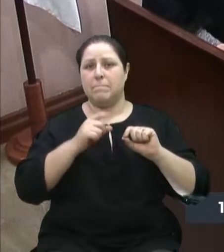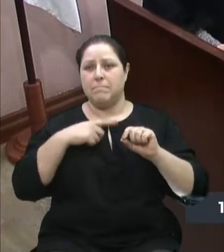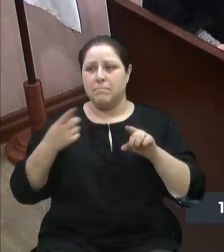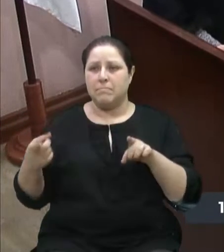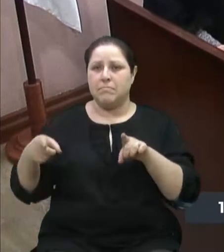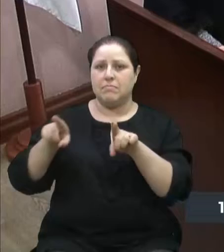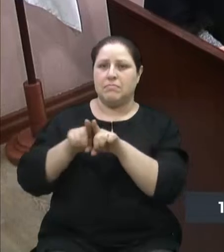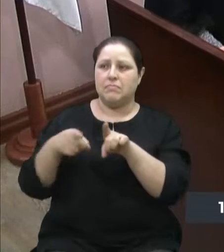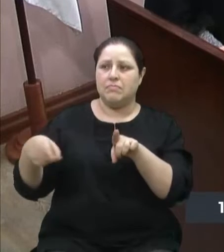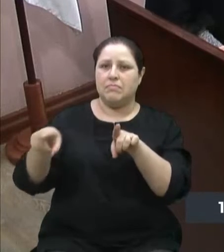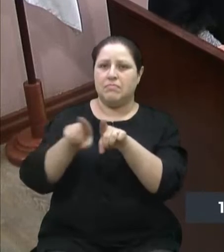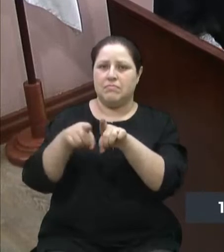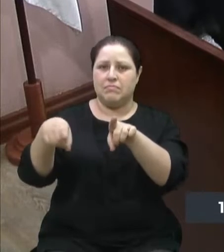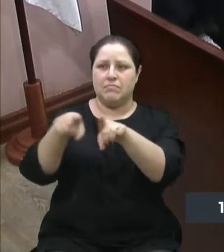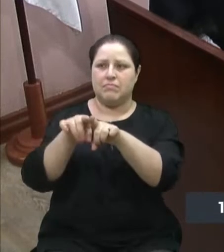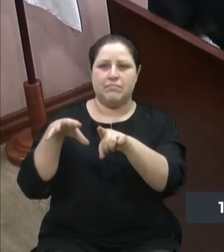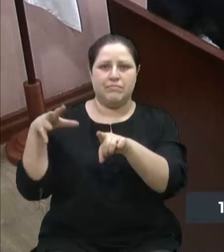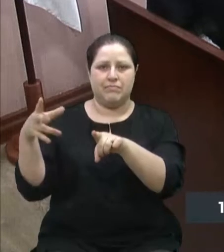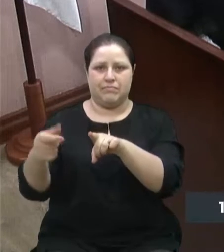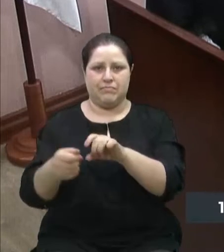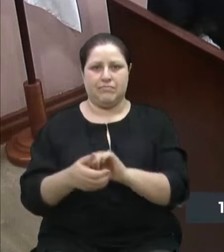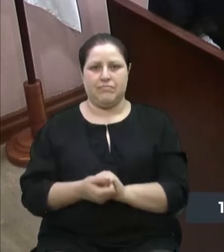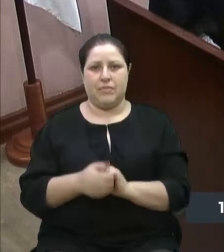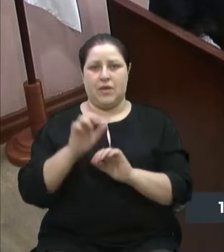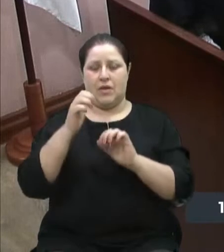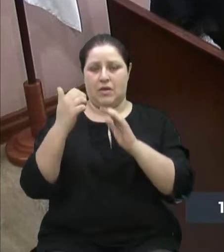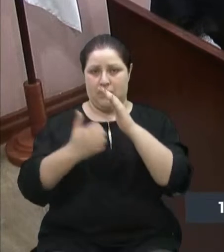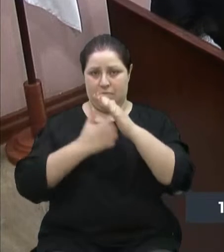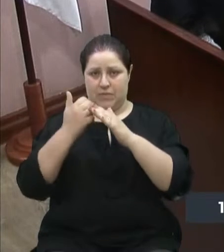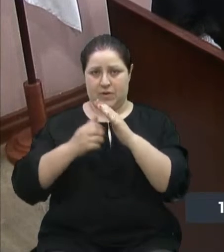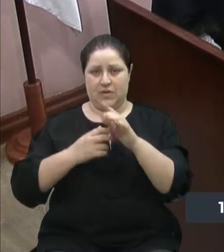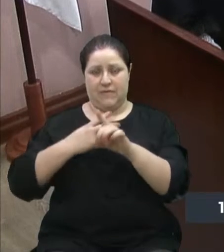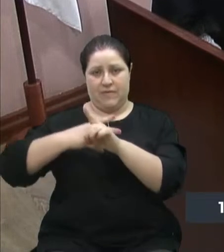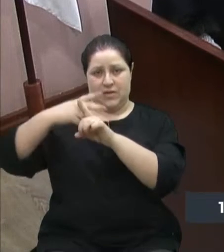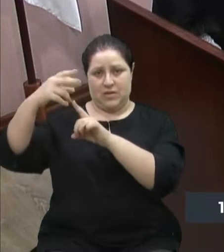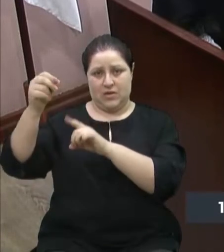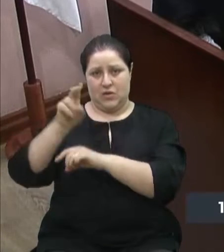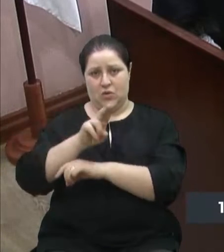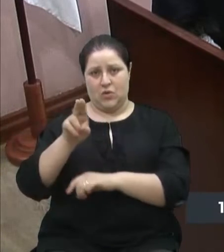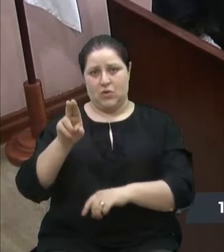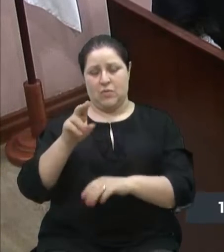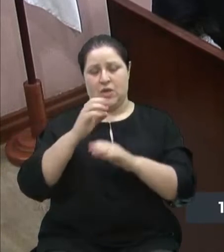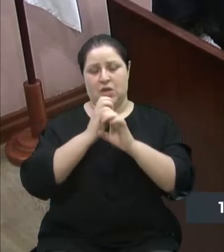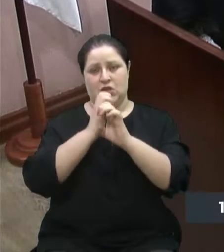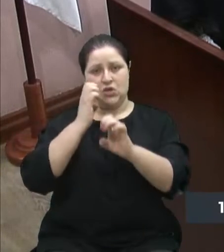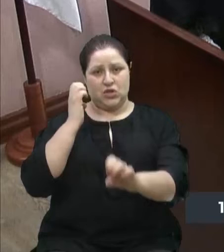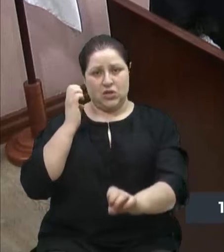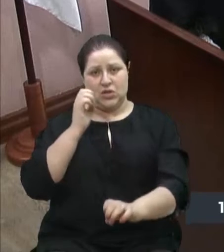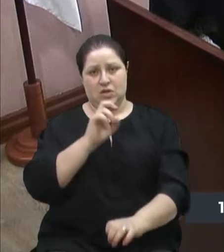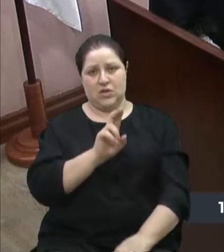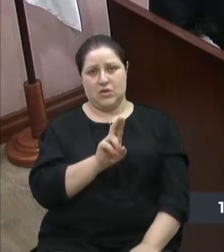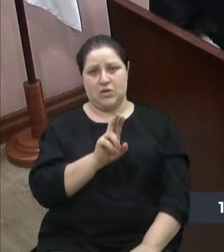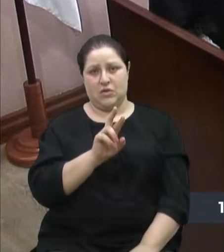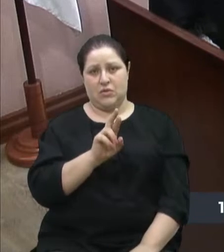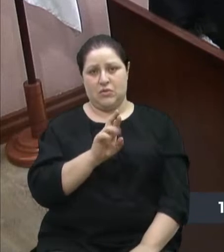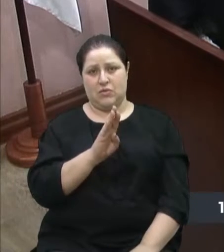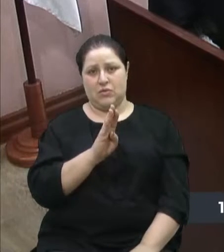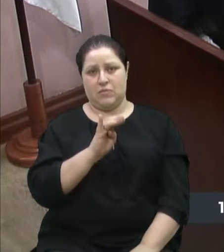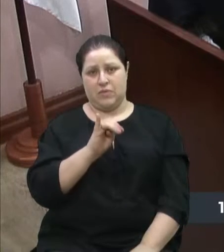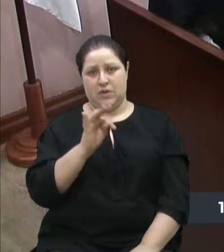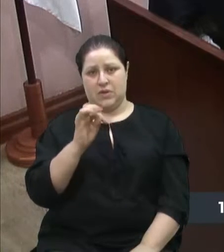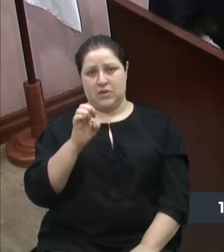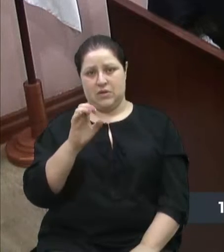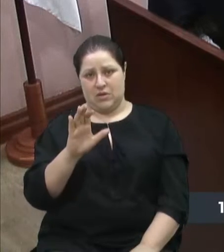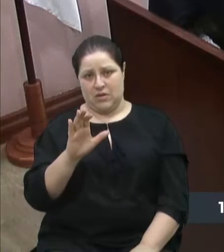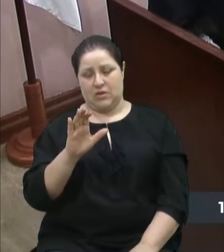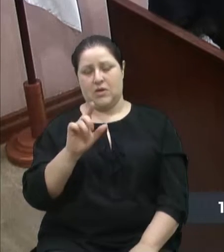de todos, né? A empresa que venceu foi a Urbitec Engenharia, Planejamento e Consultoria,